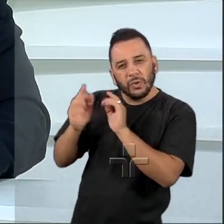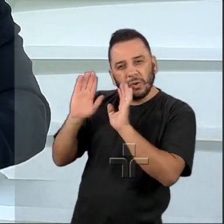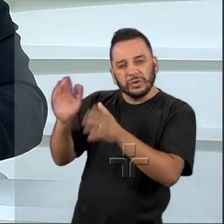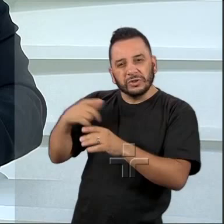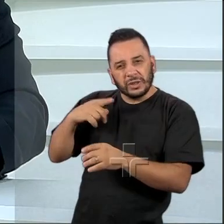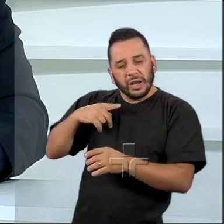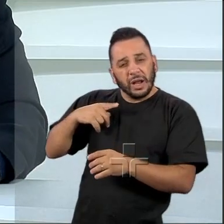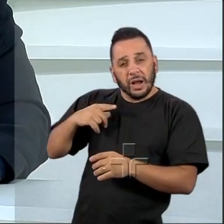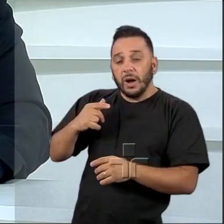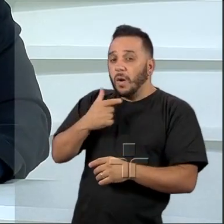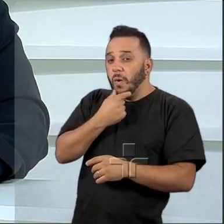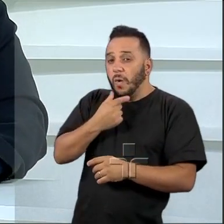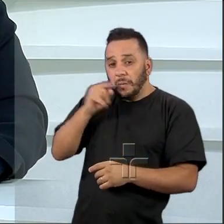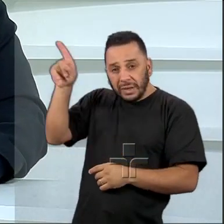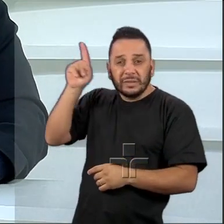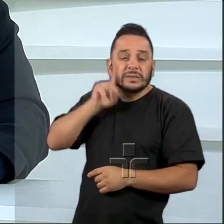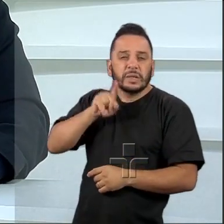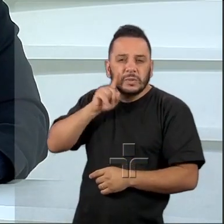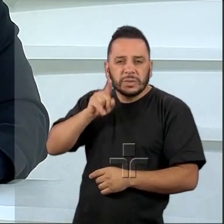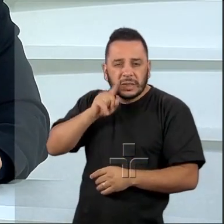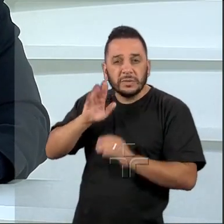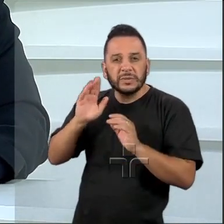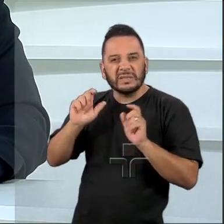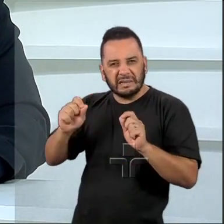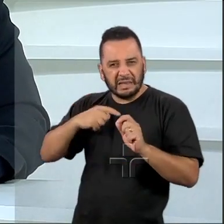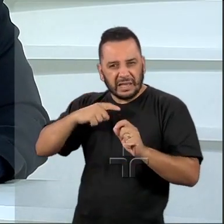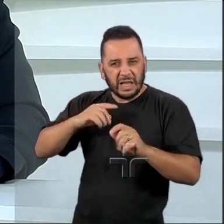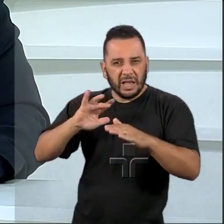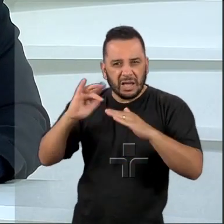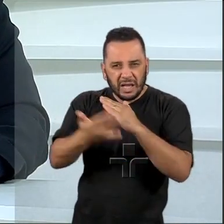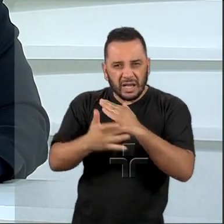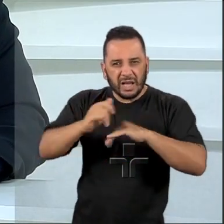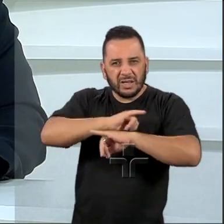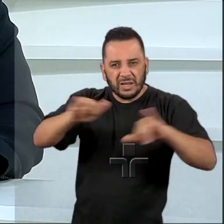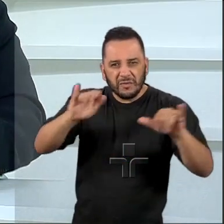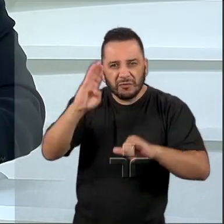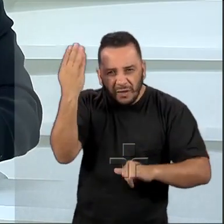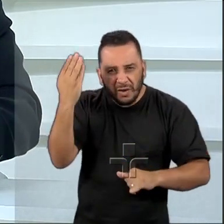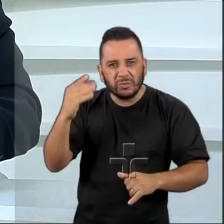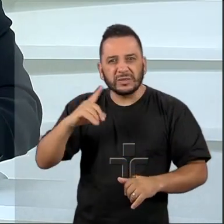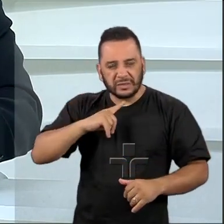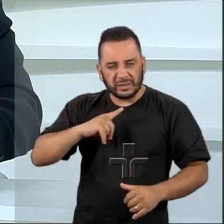news, que aqui também foi muito frequente em benefício do próprio Bolsonaro.